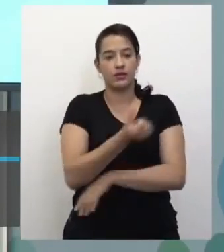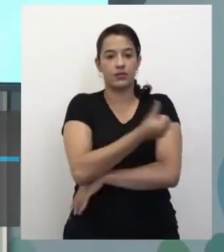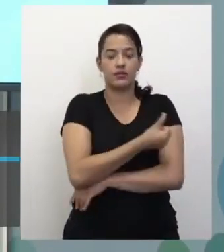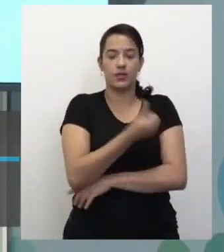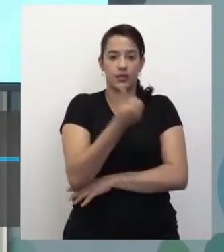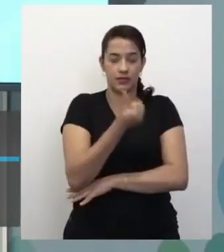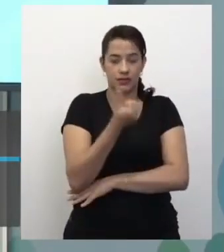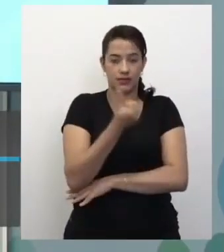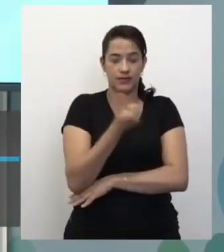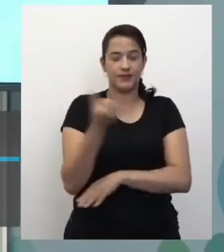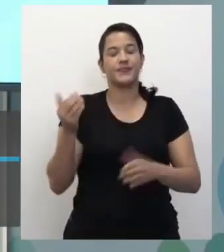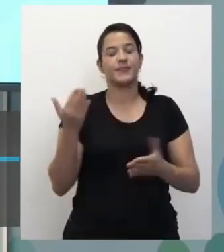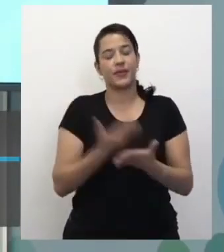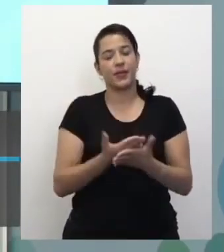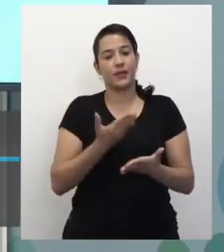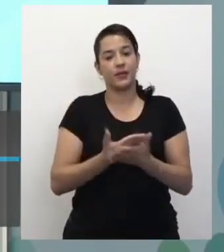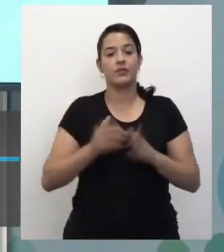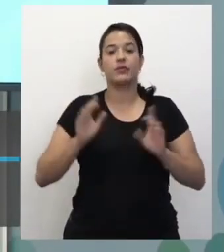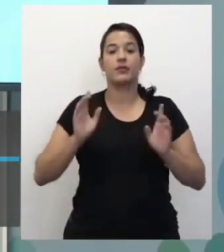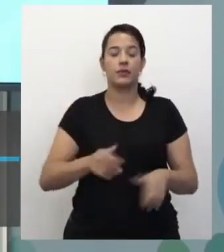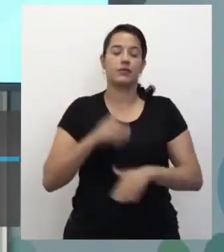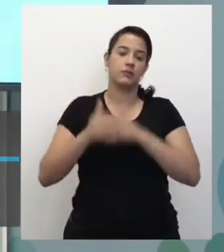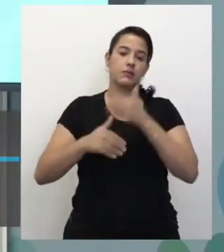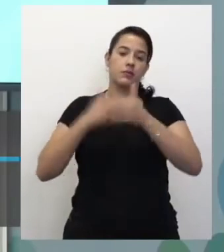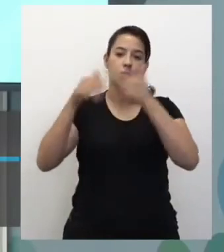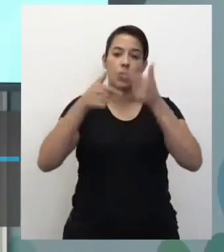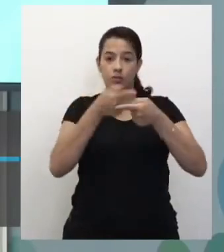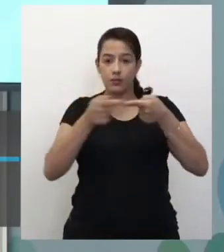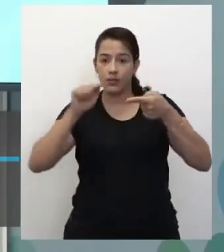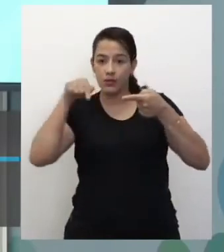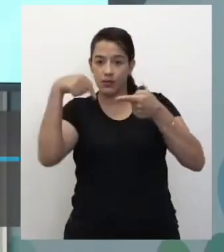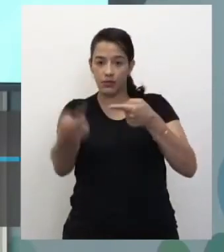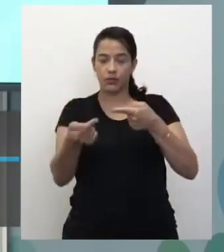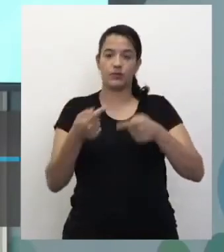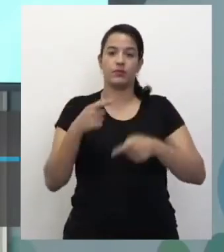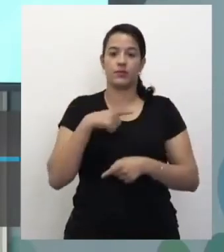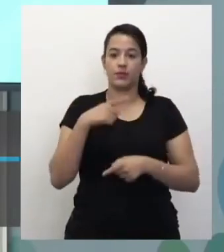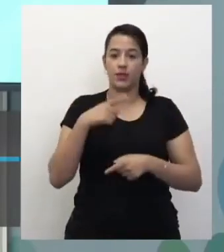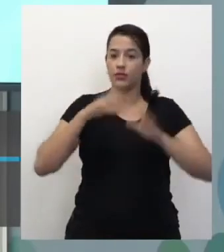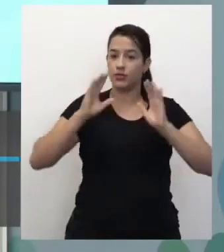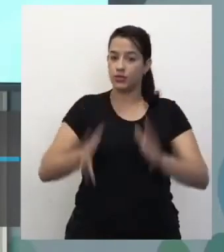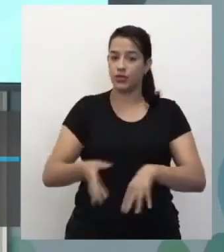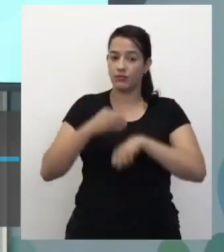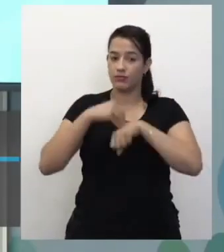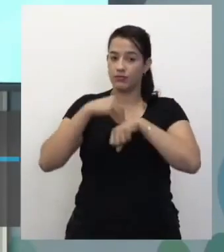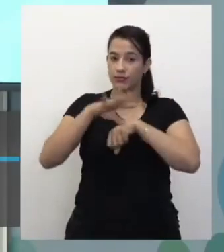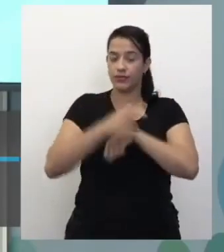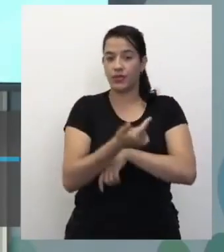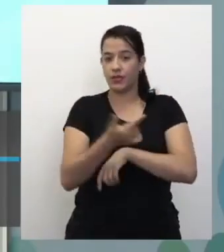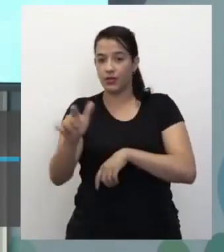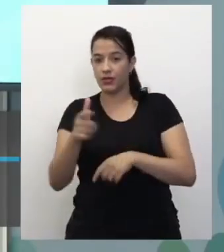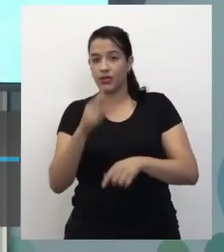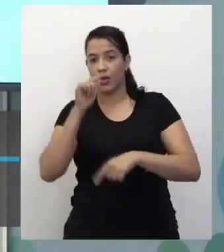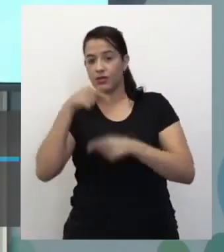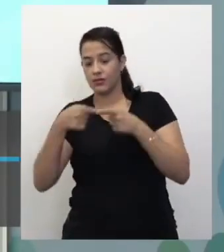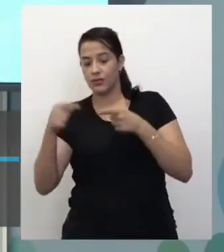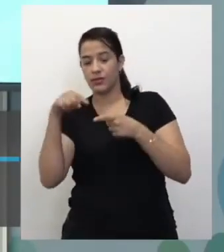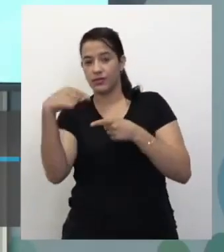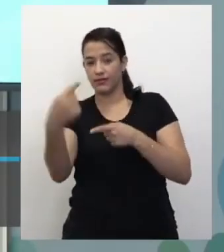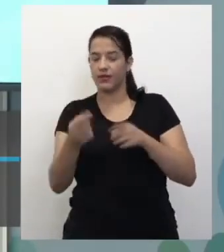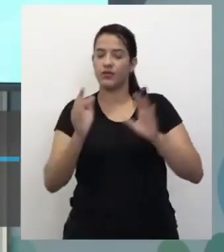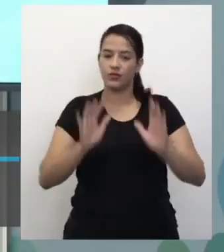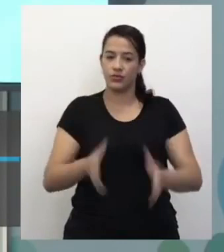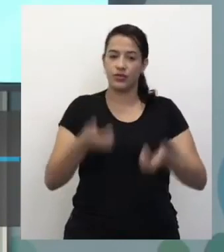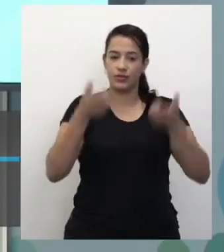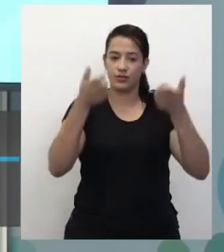de segunda-feira que vem vamos trabalhar outros conceitos, como a gente até sugeriu na chamada para as aulas da próxima semana, né? Se